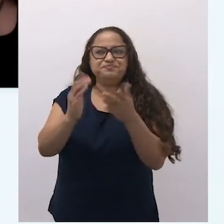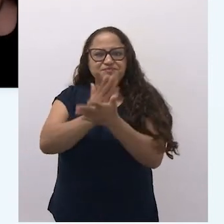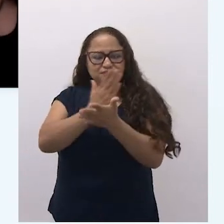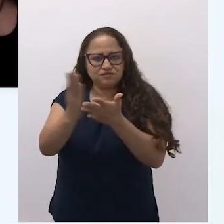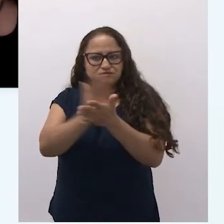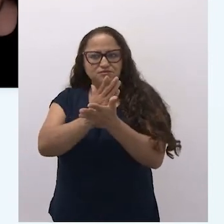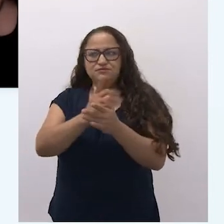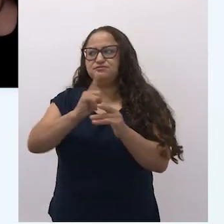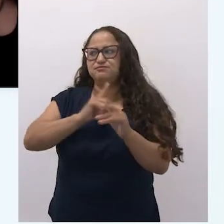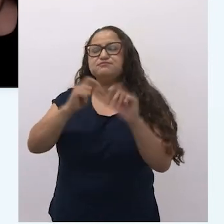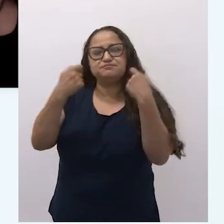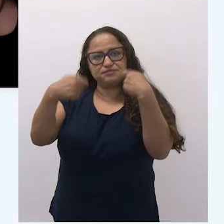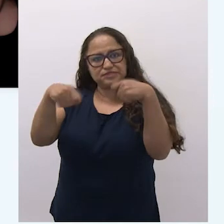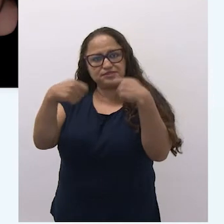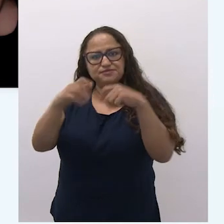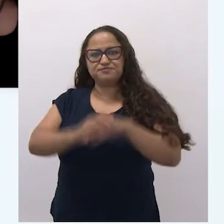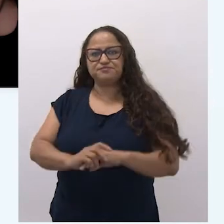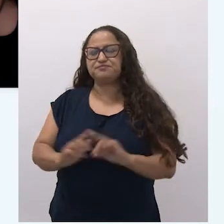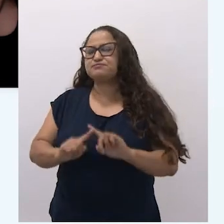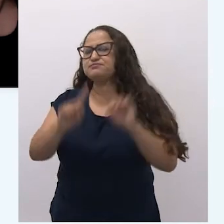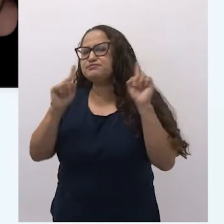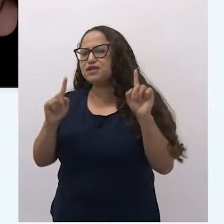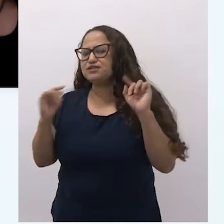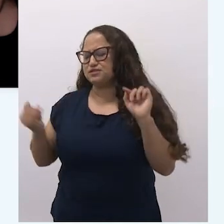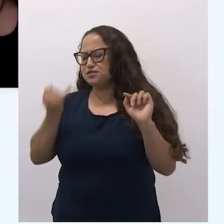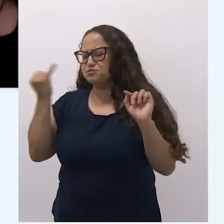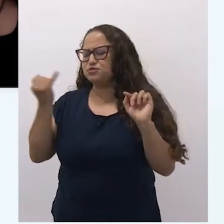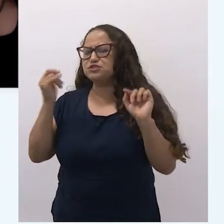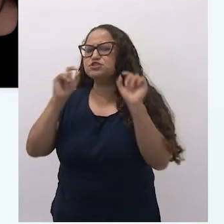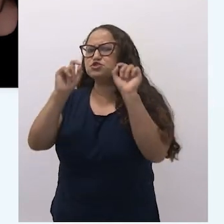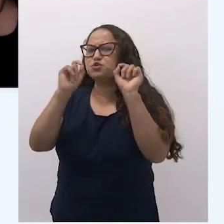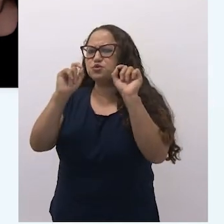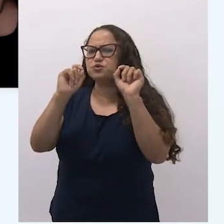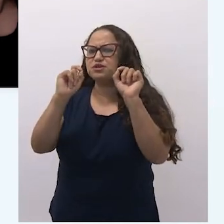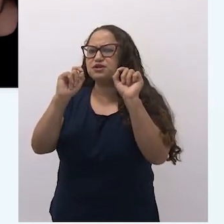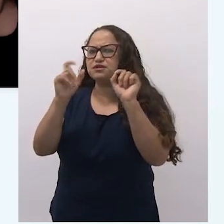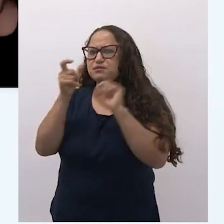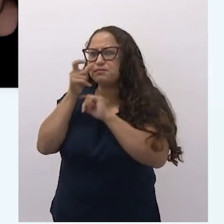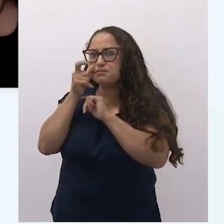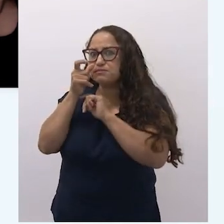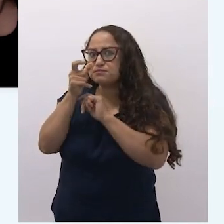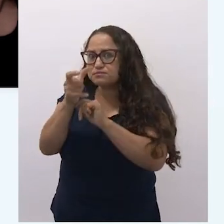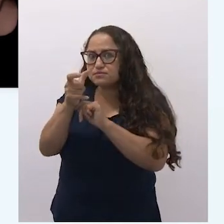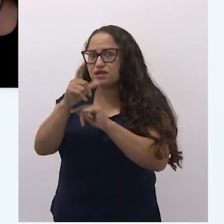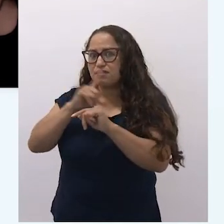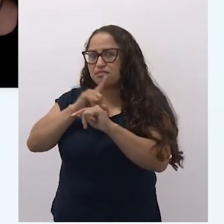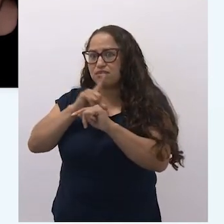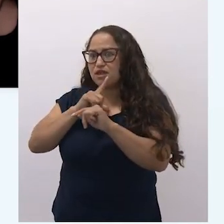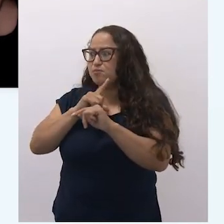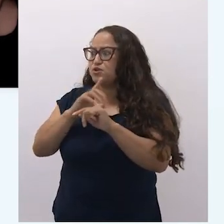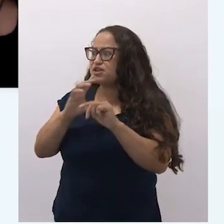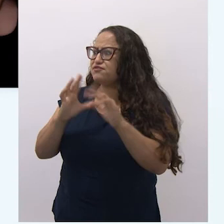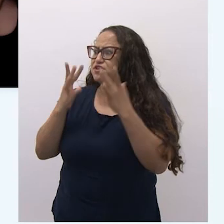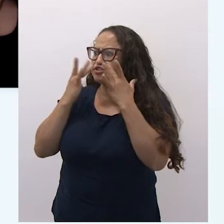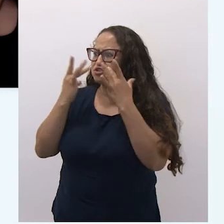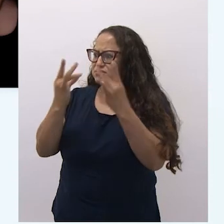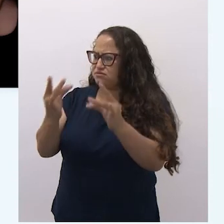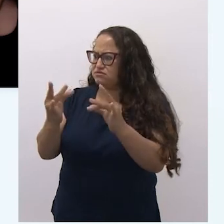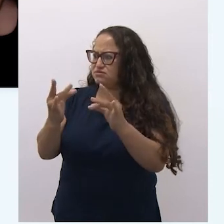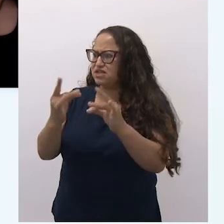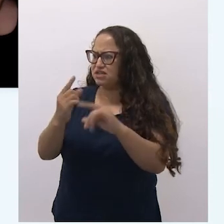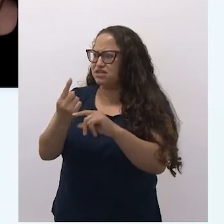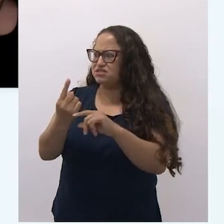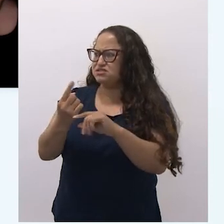mas é sempre importante essa nossa observação atenta dos comportamentos